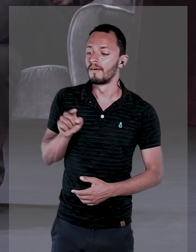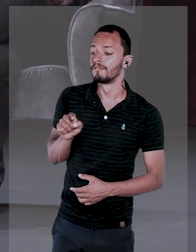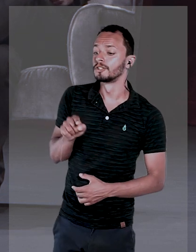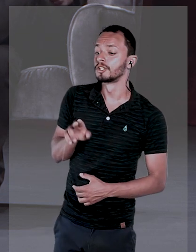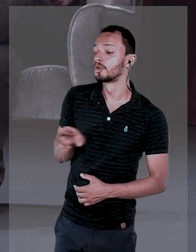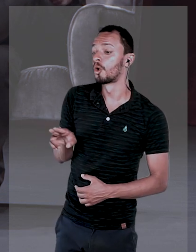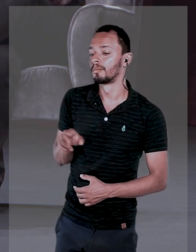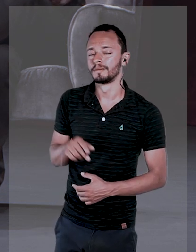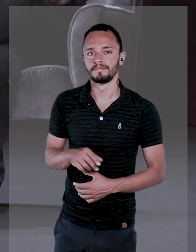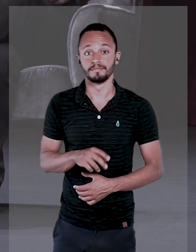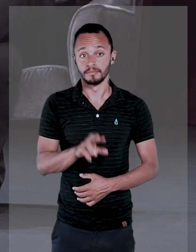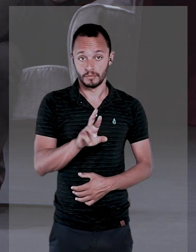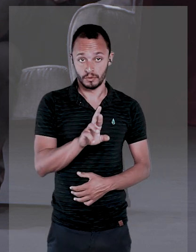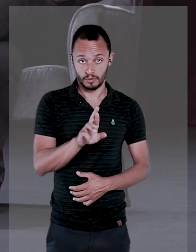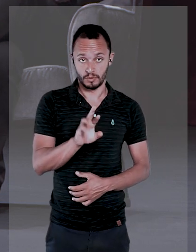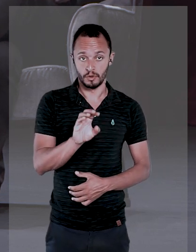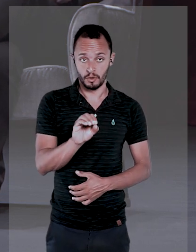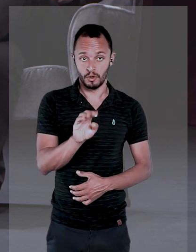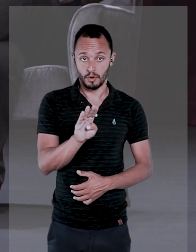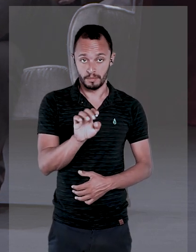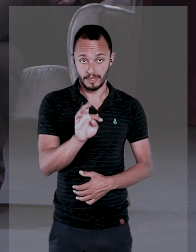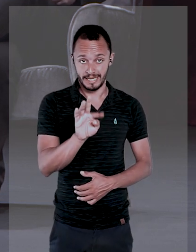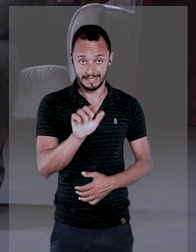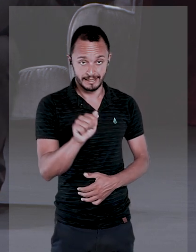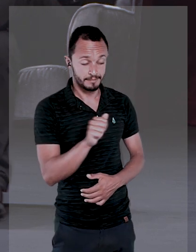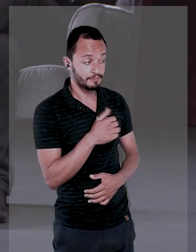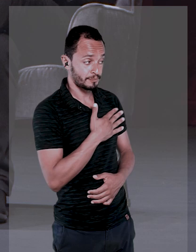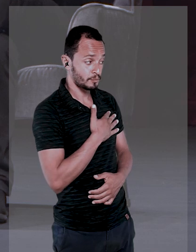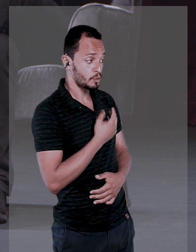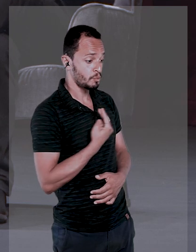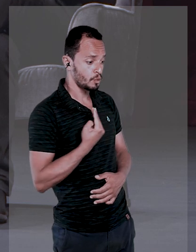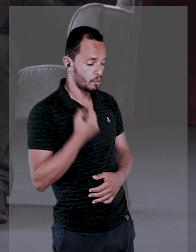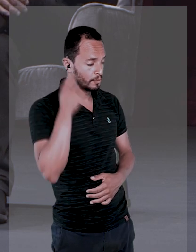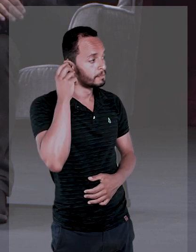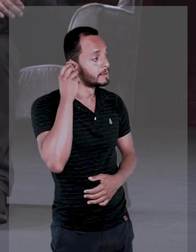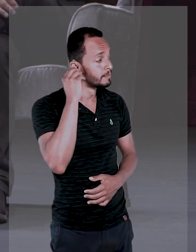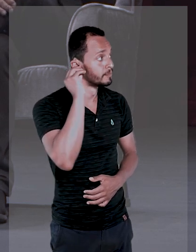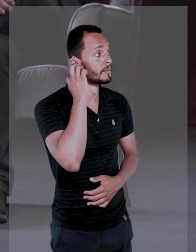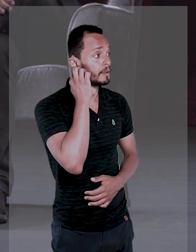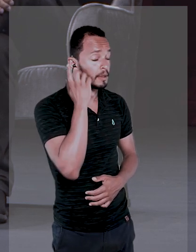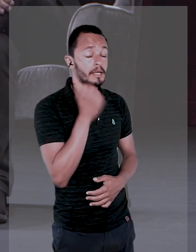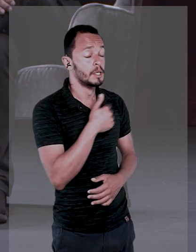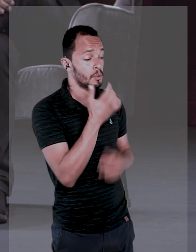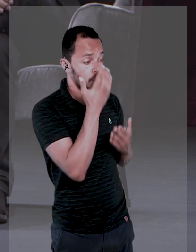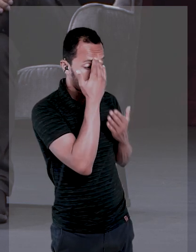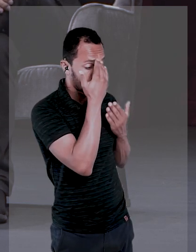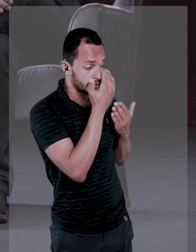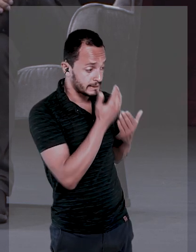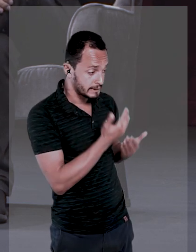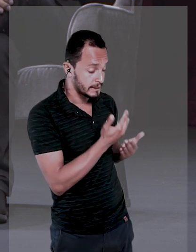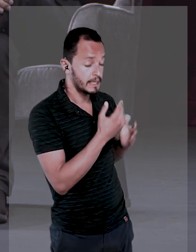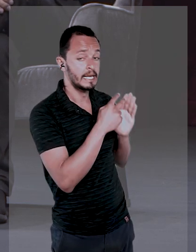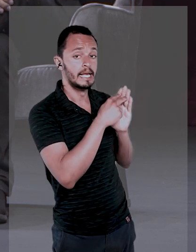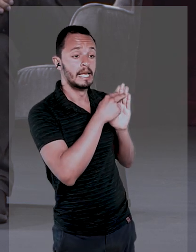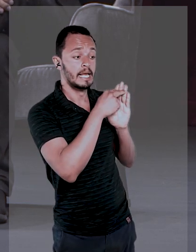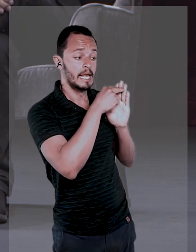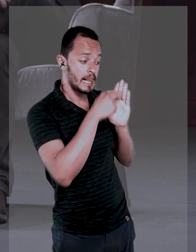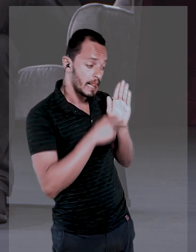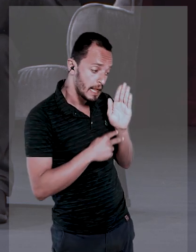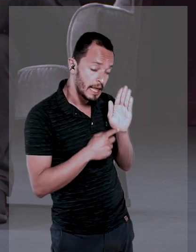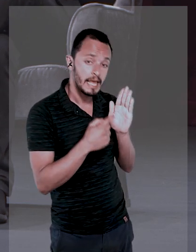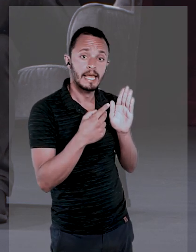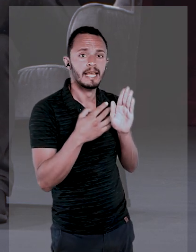Boa noite, como é que você chama? Meu nome é Roberta. Boa noite, pessoal. Boa noite, Walter. Boa noite, Roberta. Eu gostaria primeiro de te